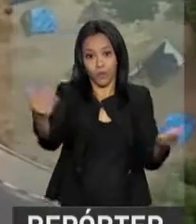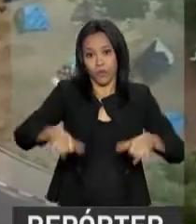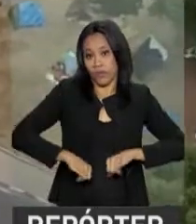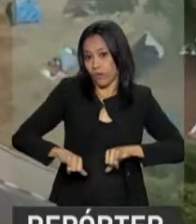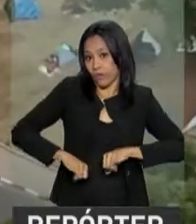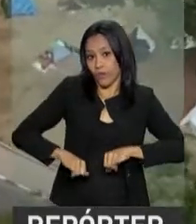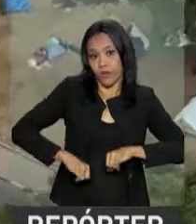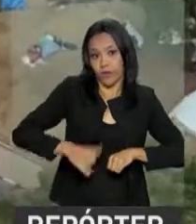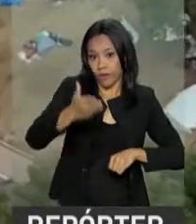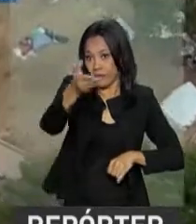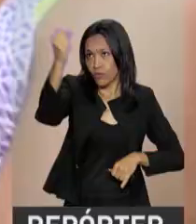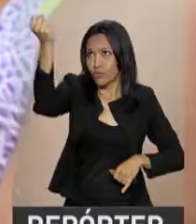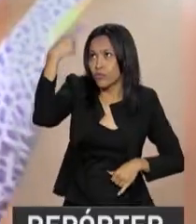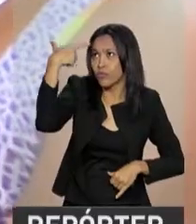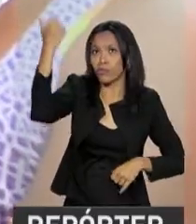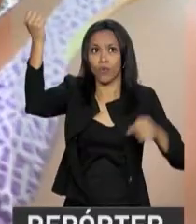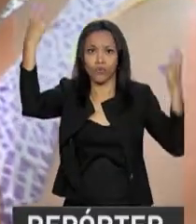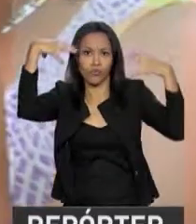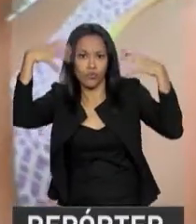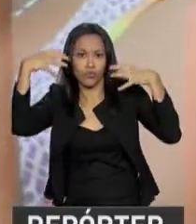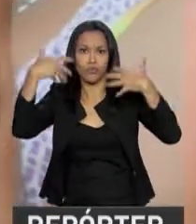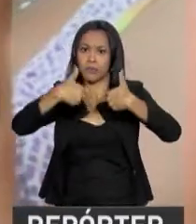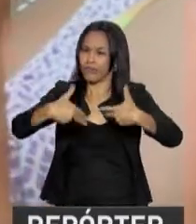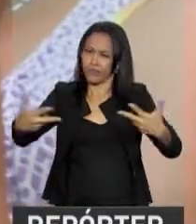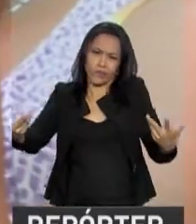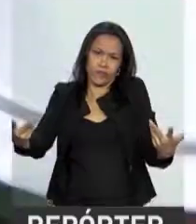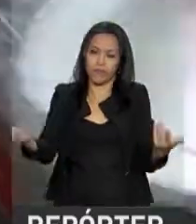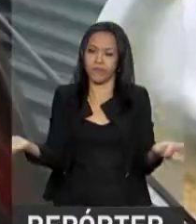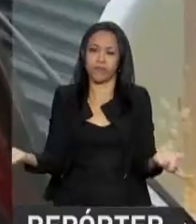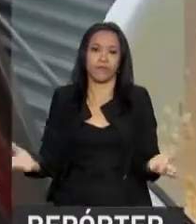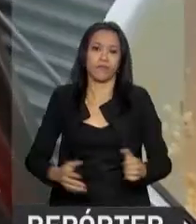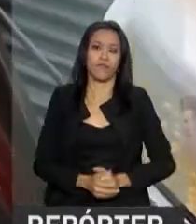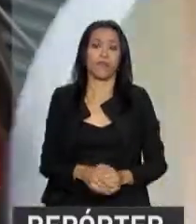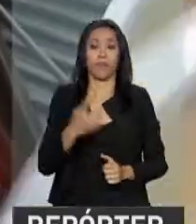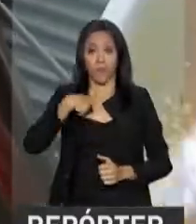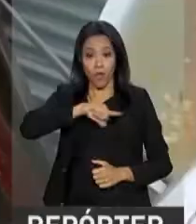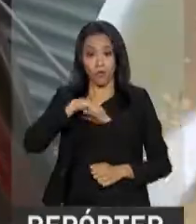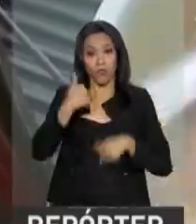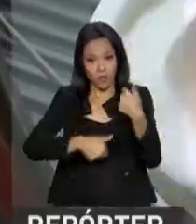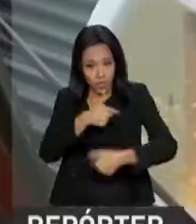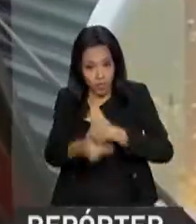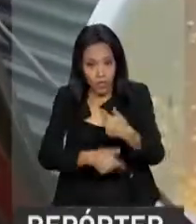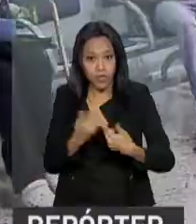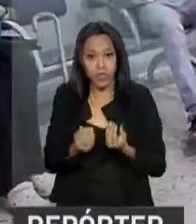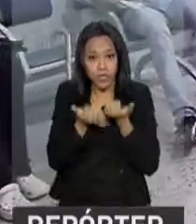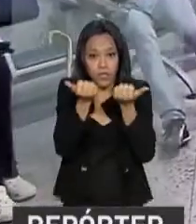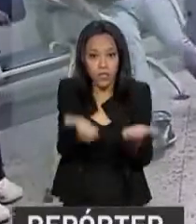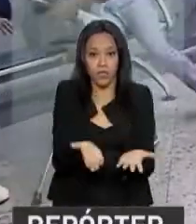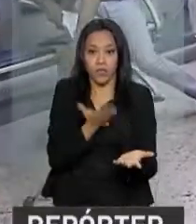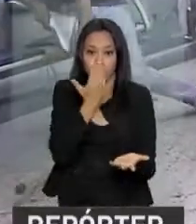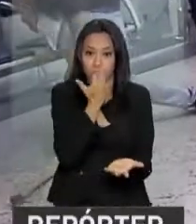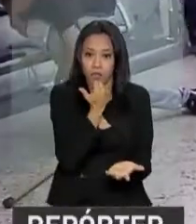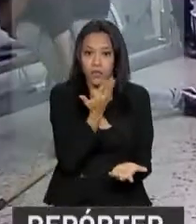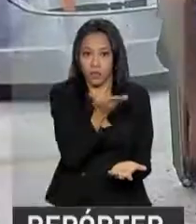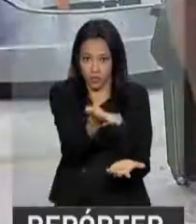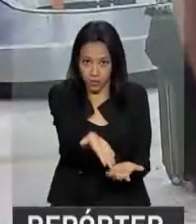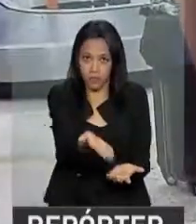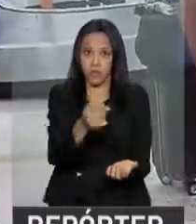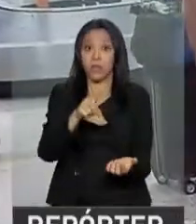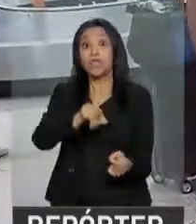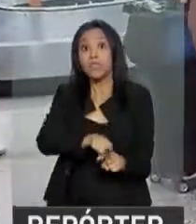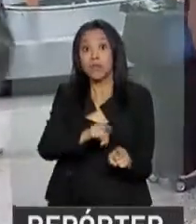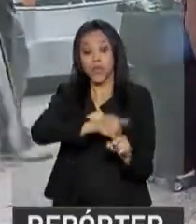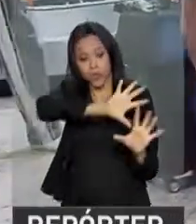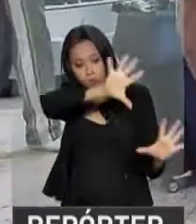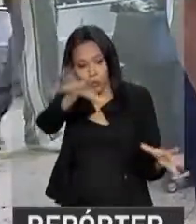sofrendo as intempéries do sol, da chuva. Enfim, estamos atuando lá também com alimentação e com a